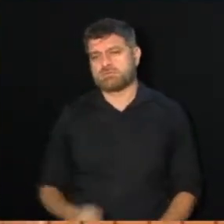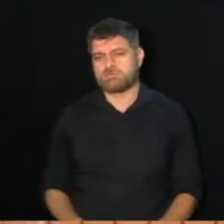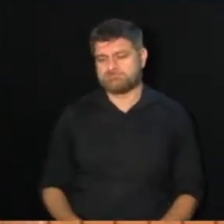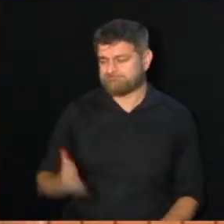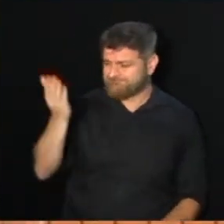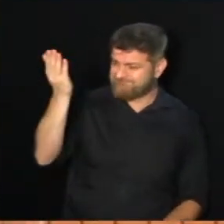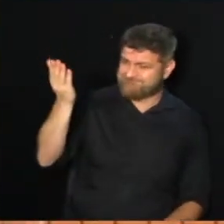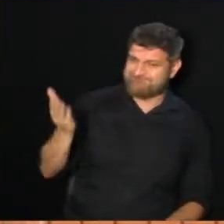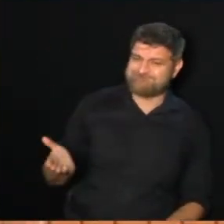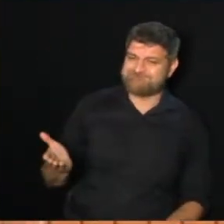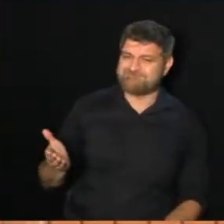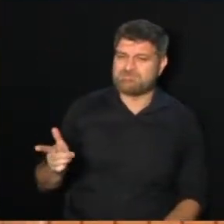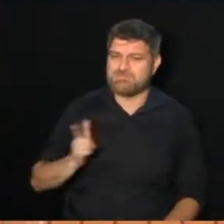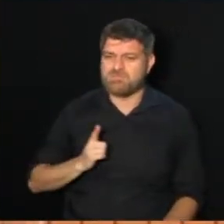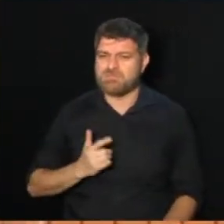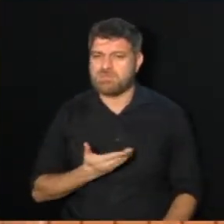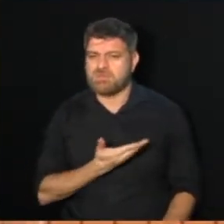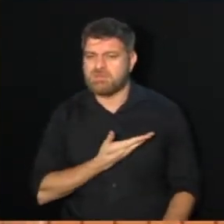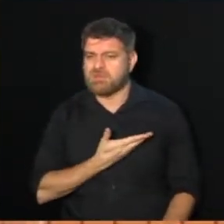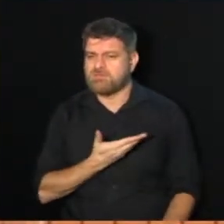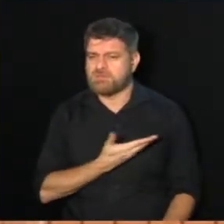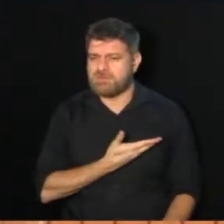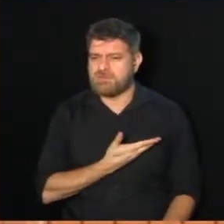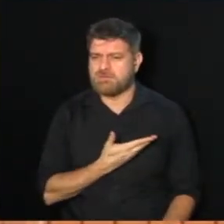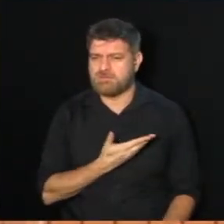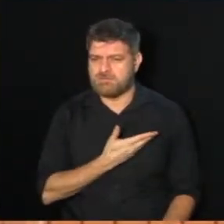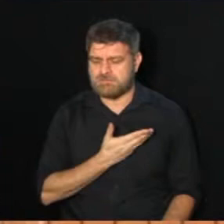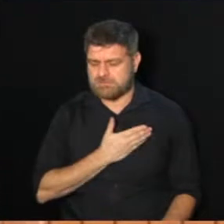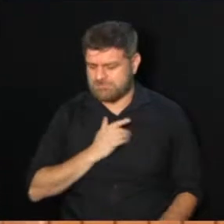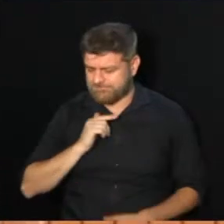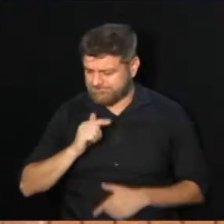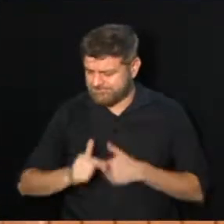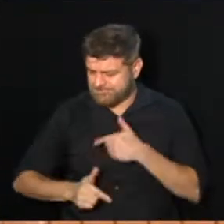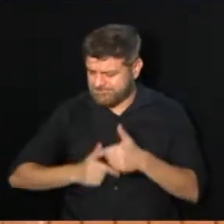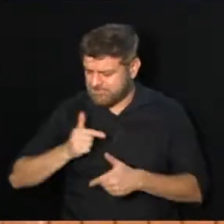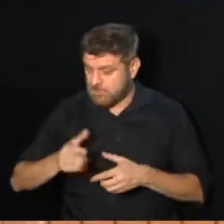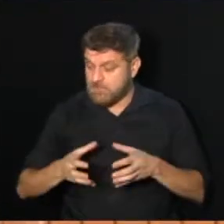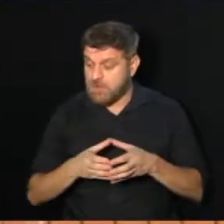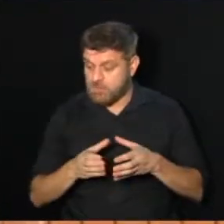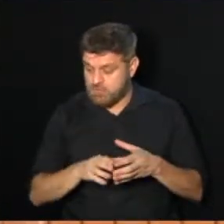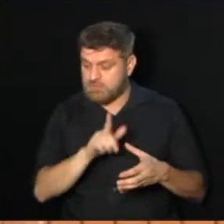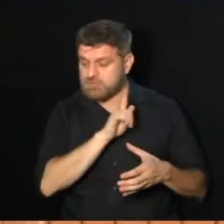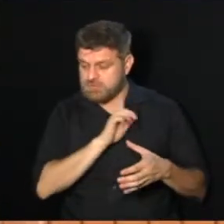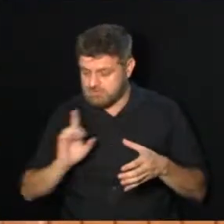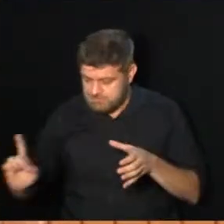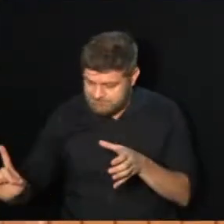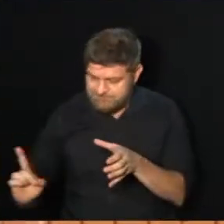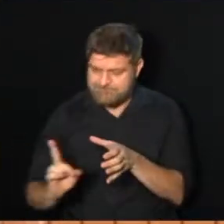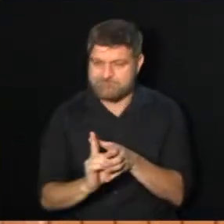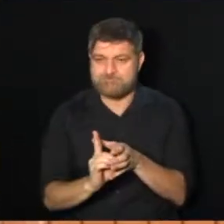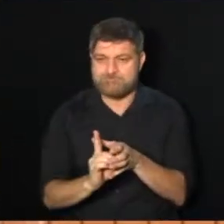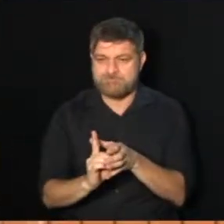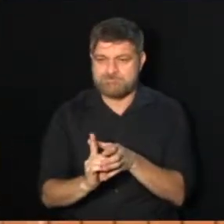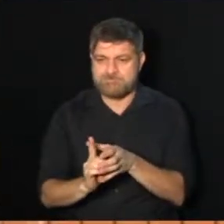nosso companheiro de jornada, de grupo gestor, que vem